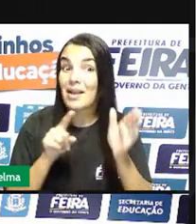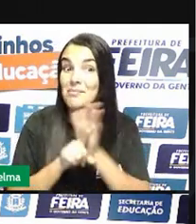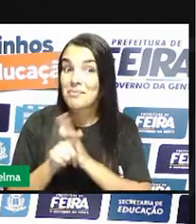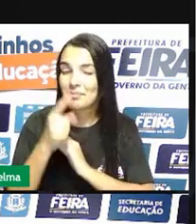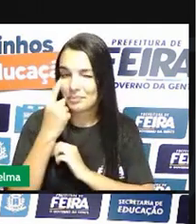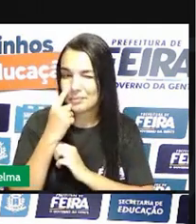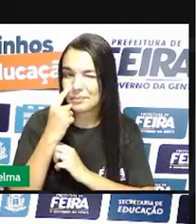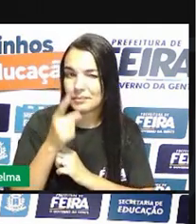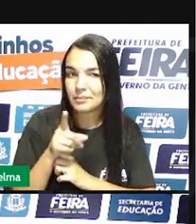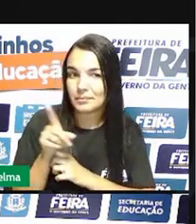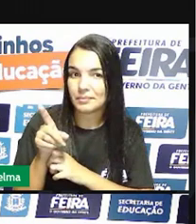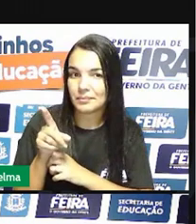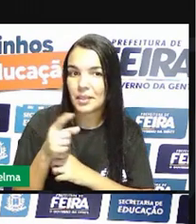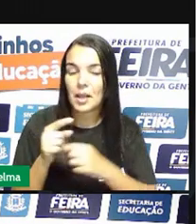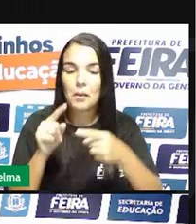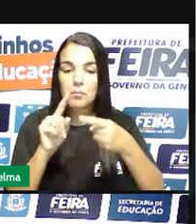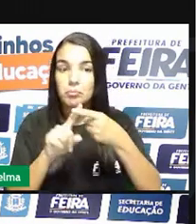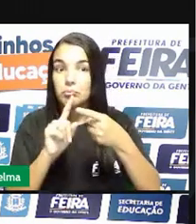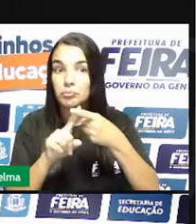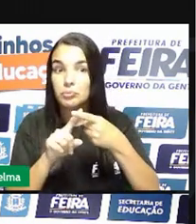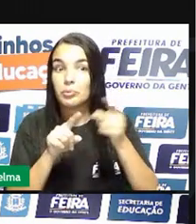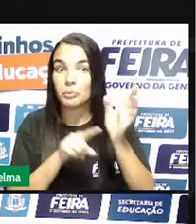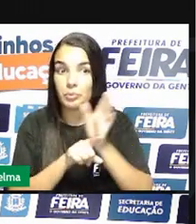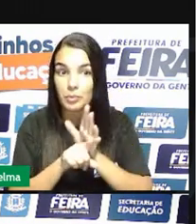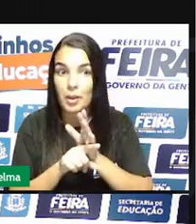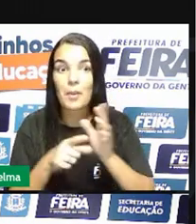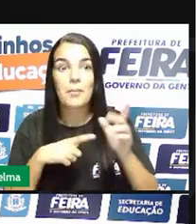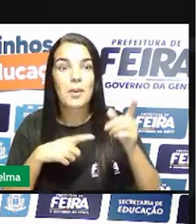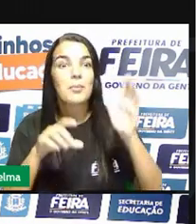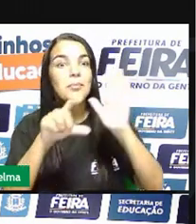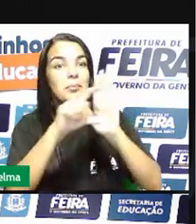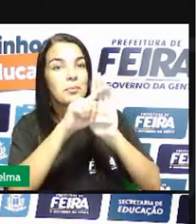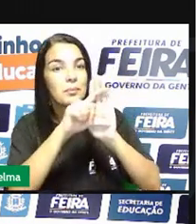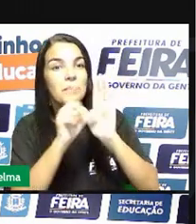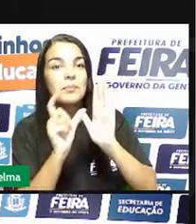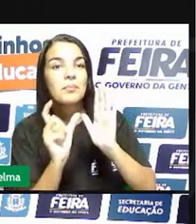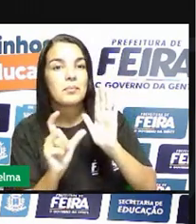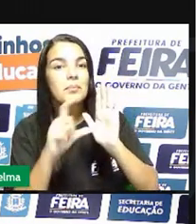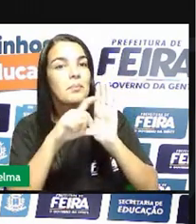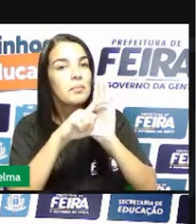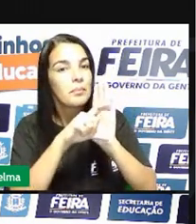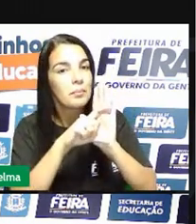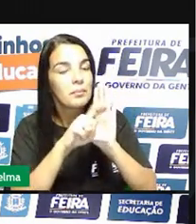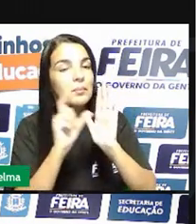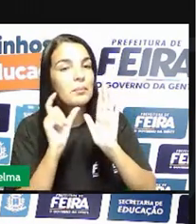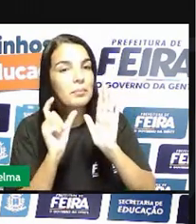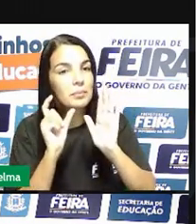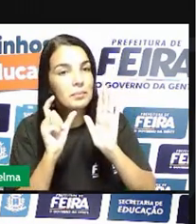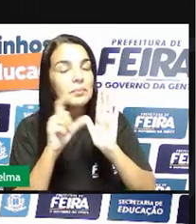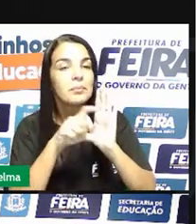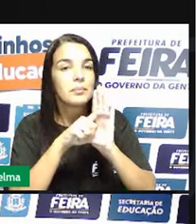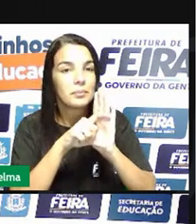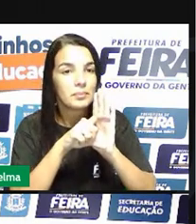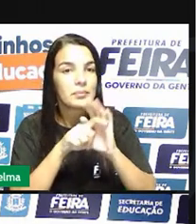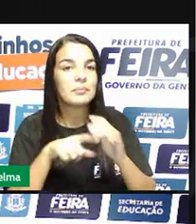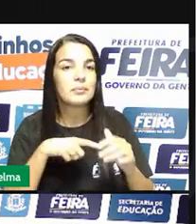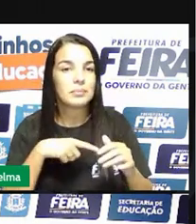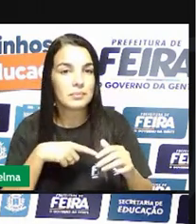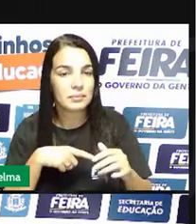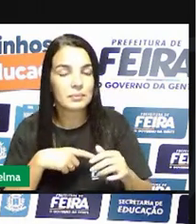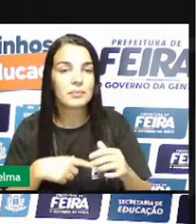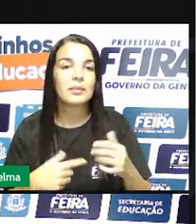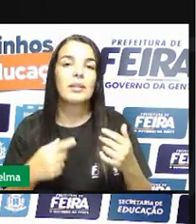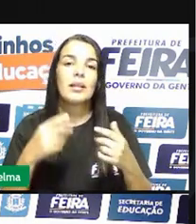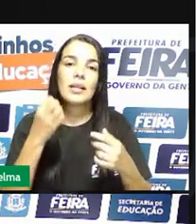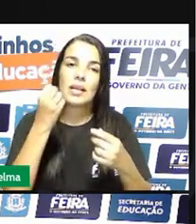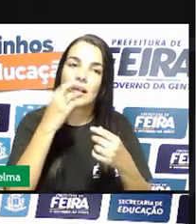primeiro parágrafo do desenvolvimento, que é o argumento 1, e no segundo parágrafo, que serão dois parágrafos para o desenvolvimento,